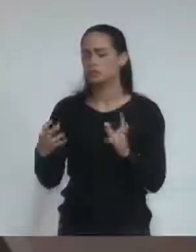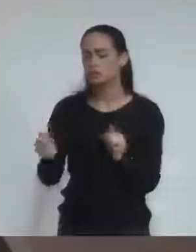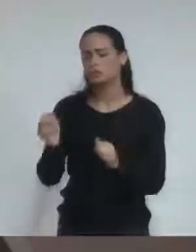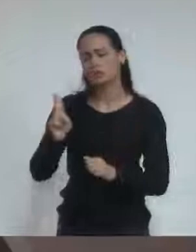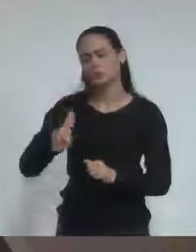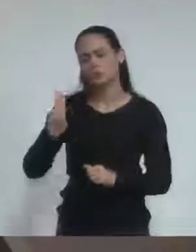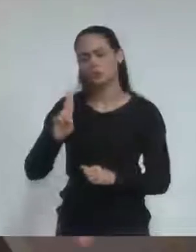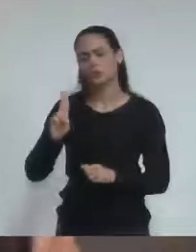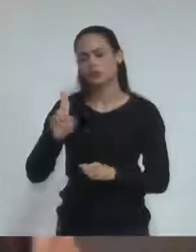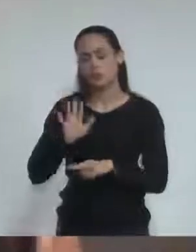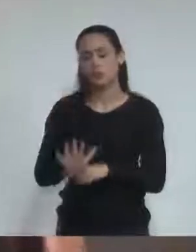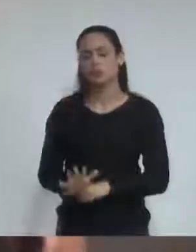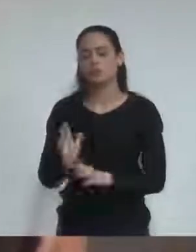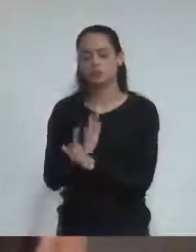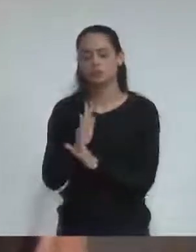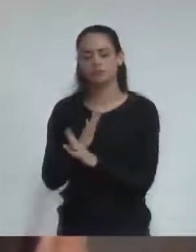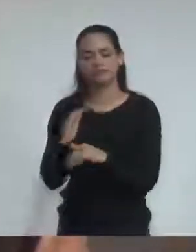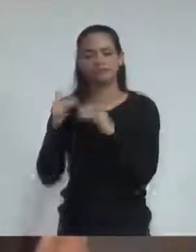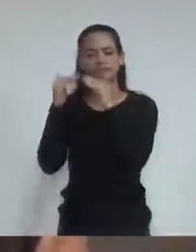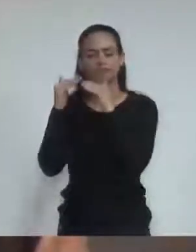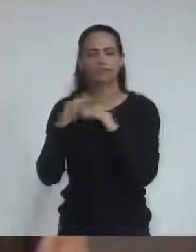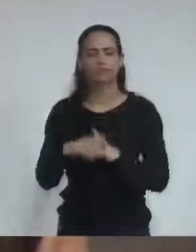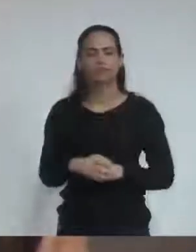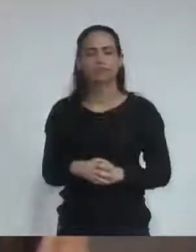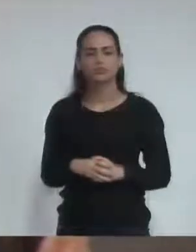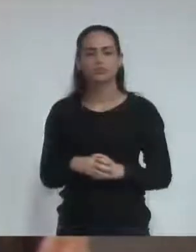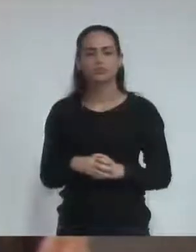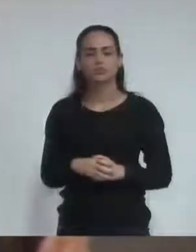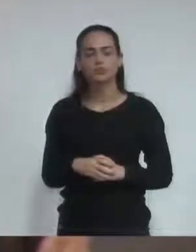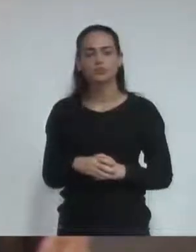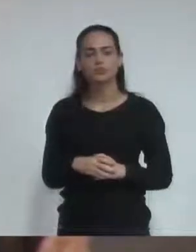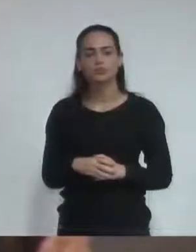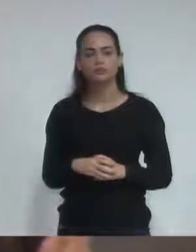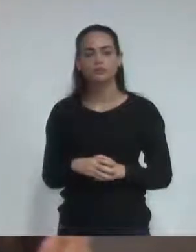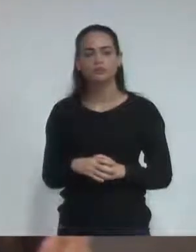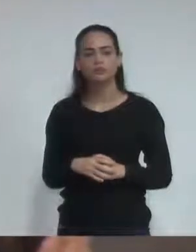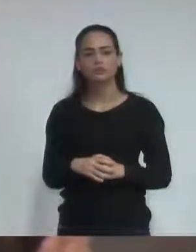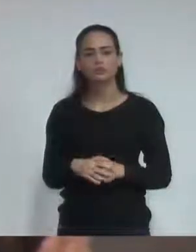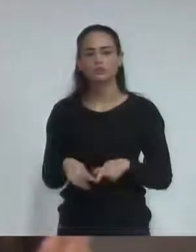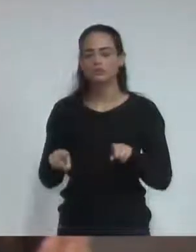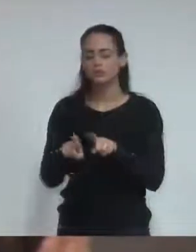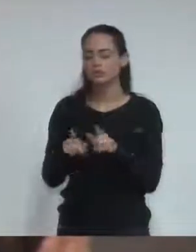E temos aqui pais e alunos, né, das